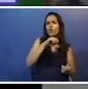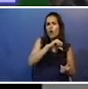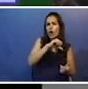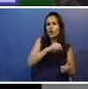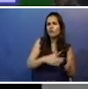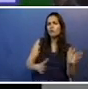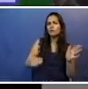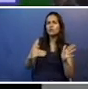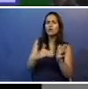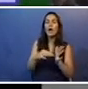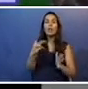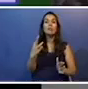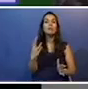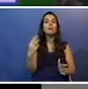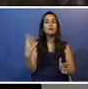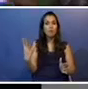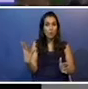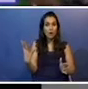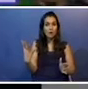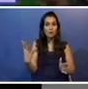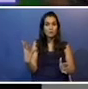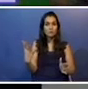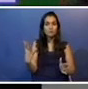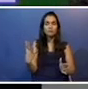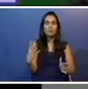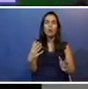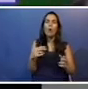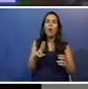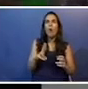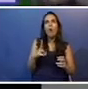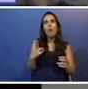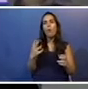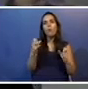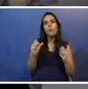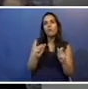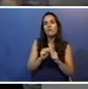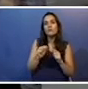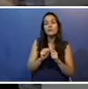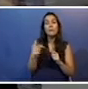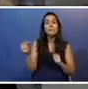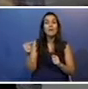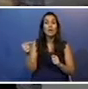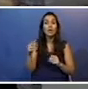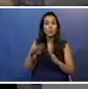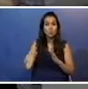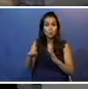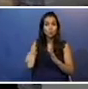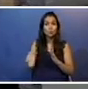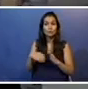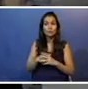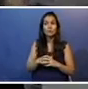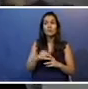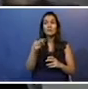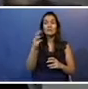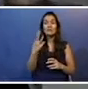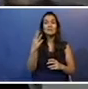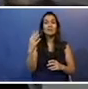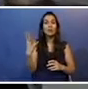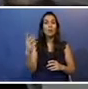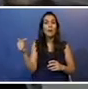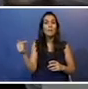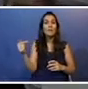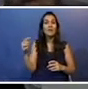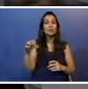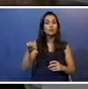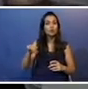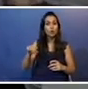chegar no 34, eu posso fazer uma subtração, ou seja, uma continha de menos. 34 menos